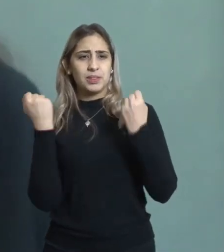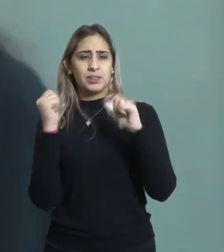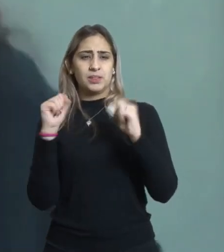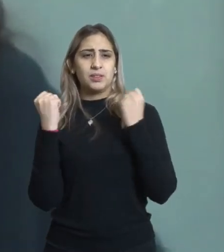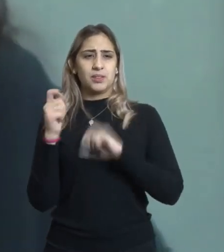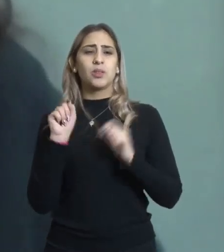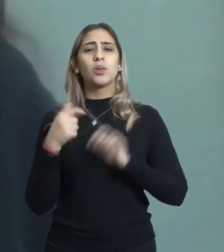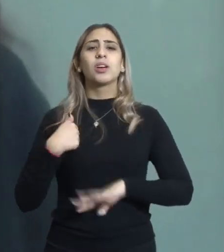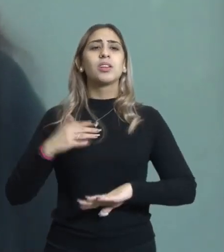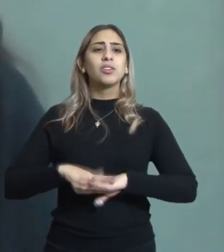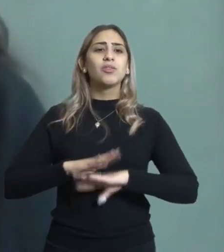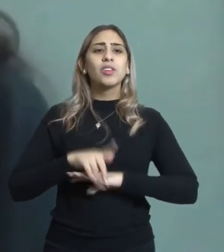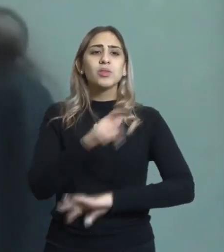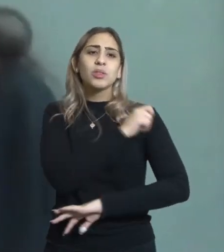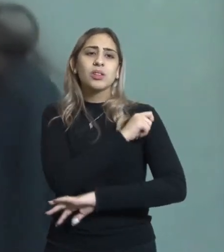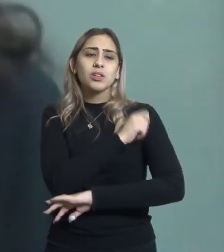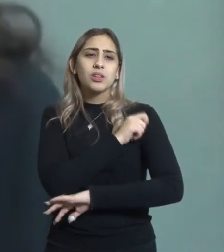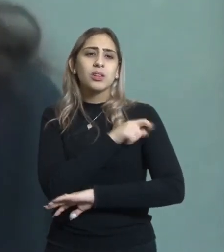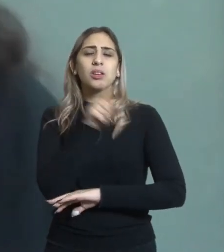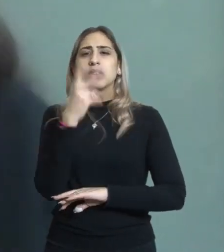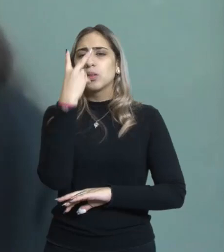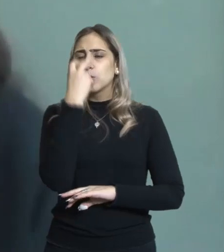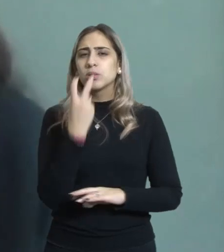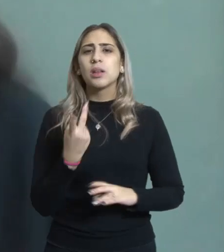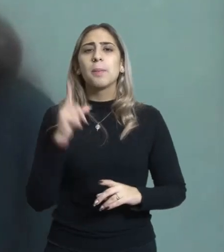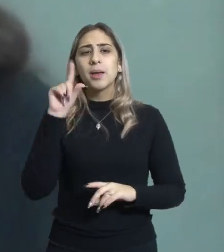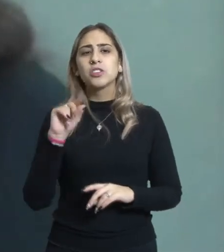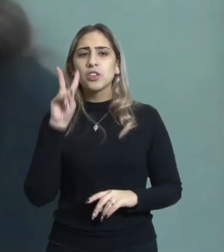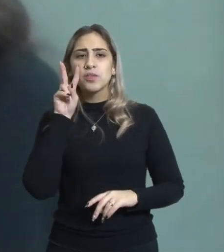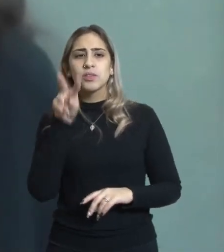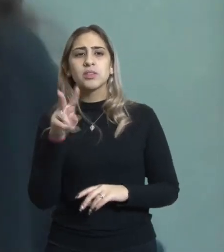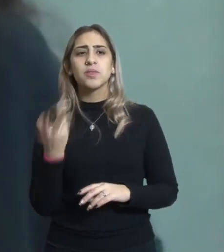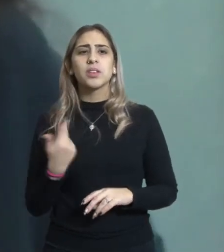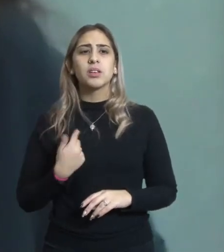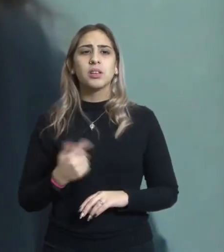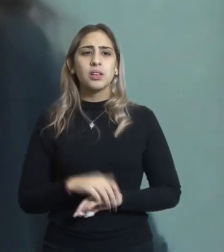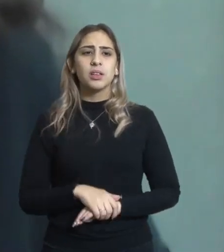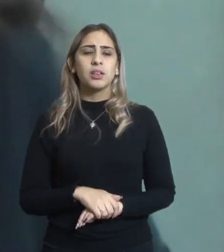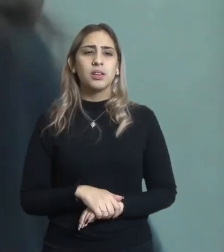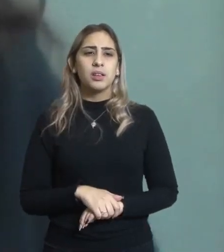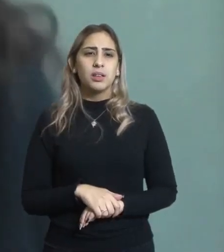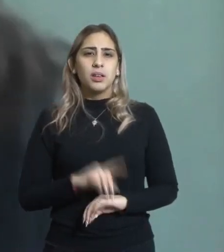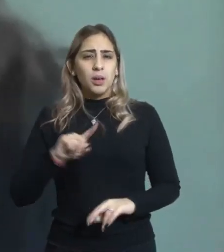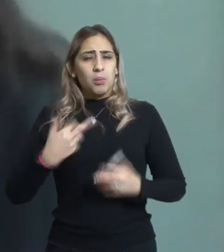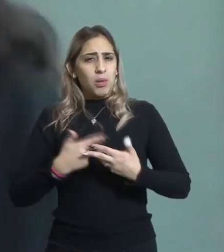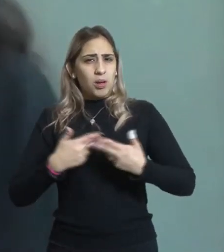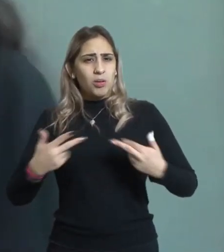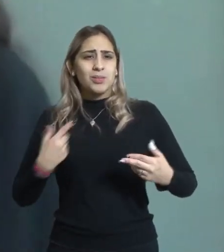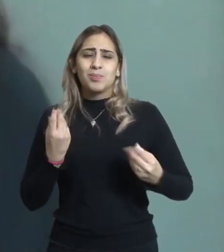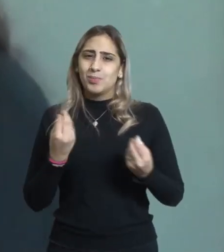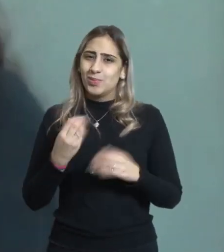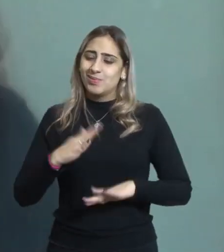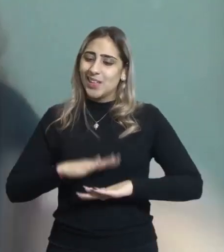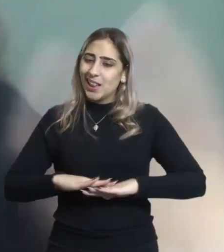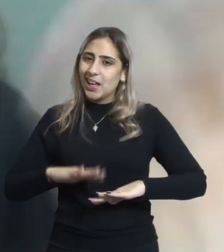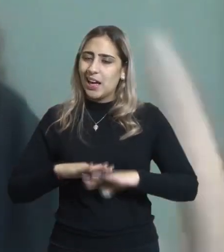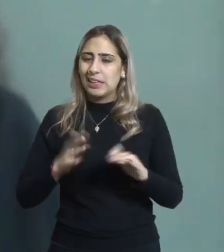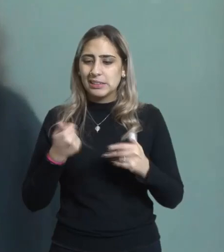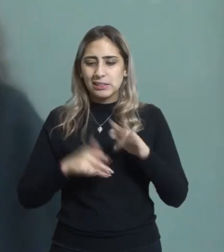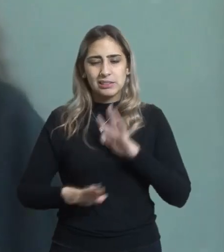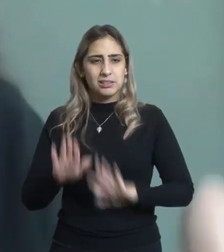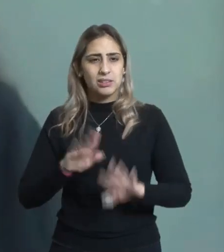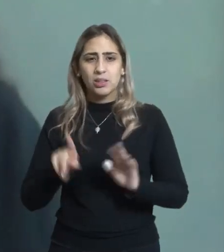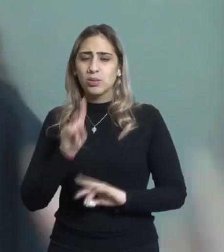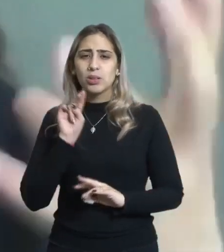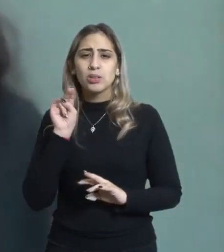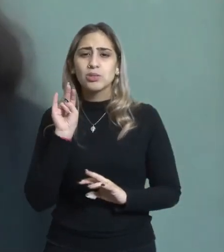que a gente faz com os alunos com cegueira e baixa visão em educação física? É uma questão delicada também, porque não é só